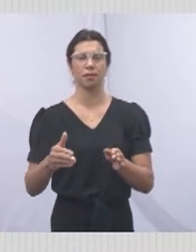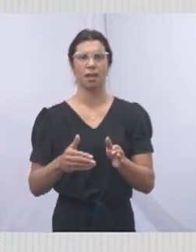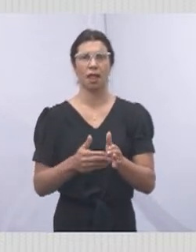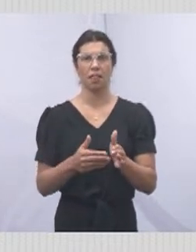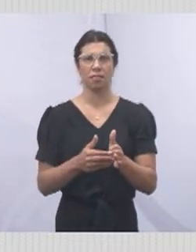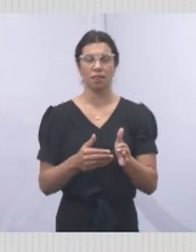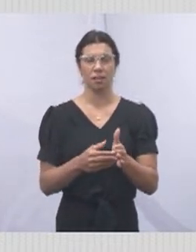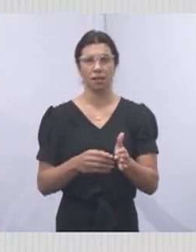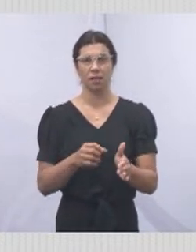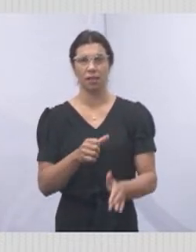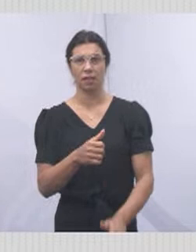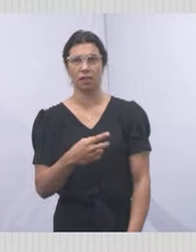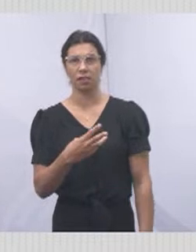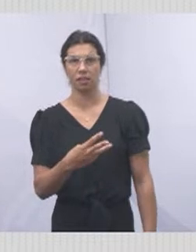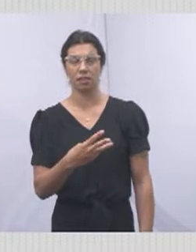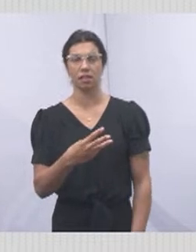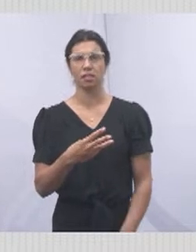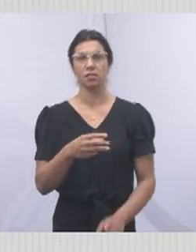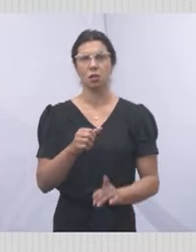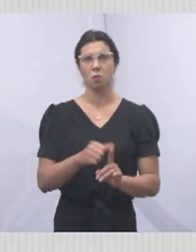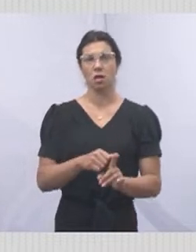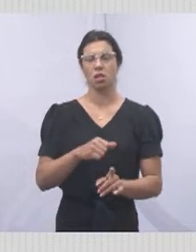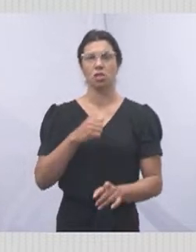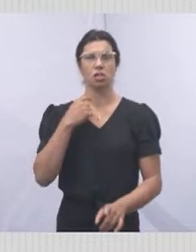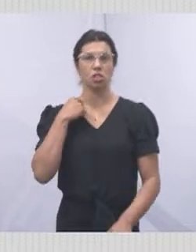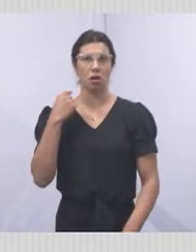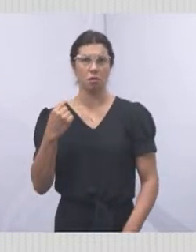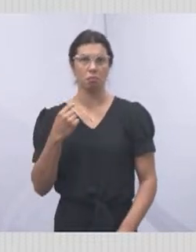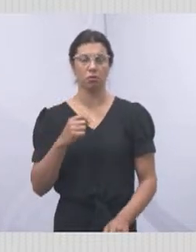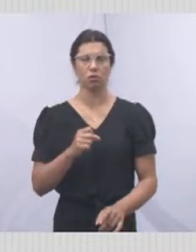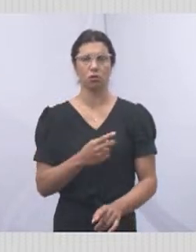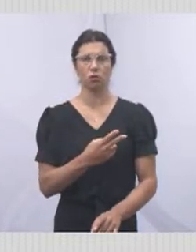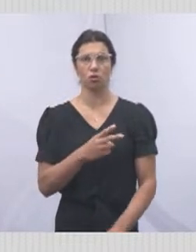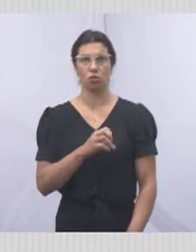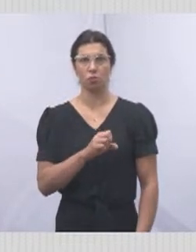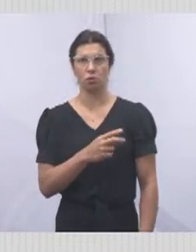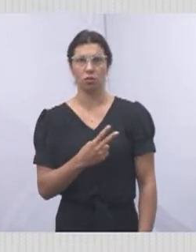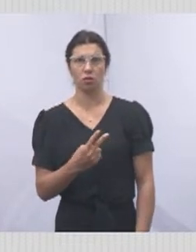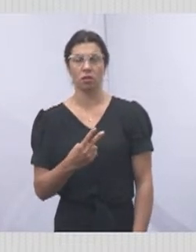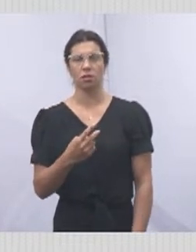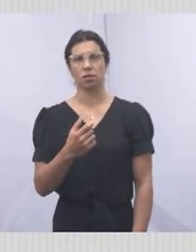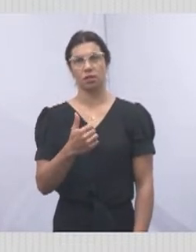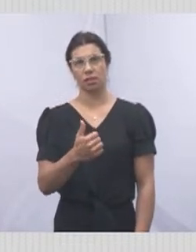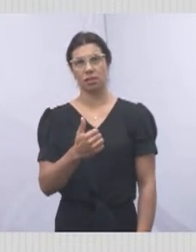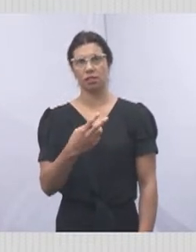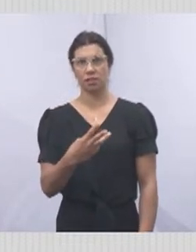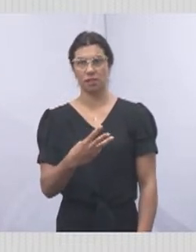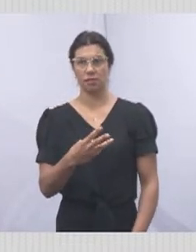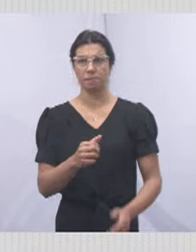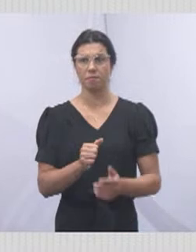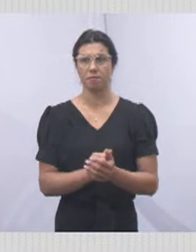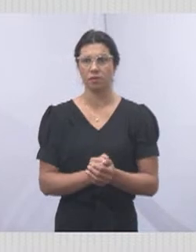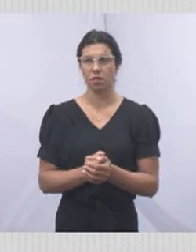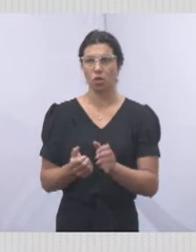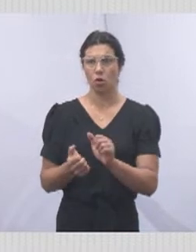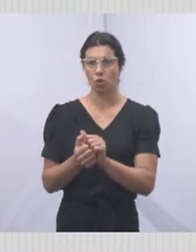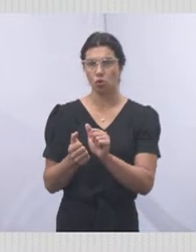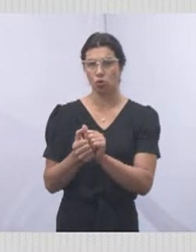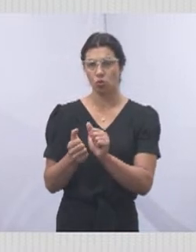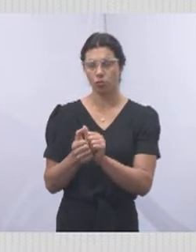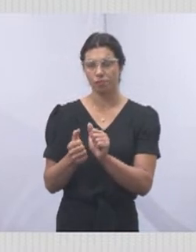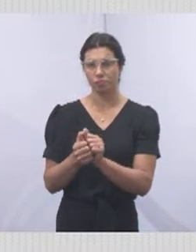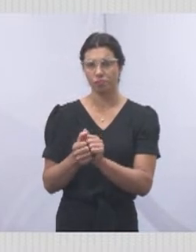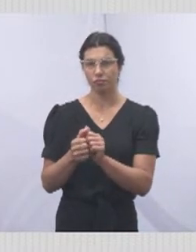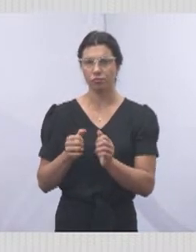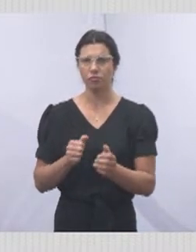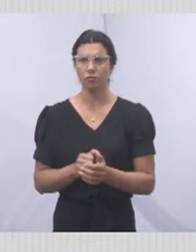13 de abril de 2013. Nas profundas raízes de Sabaúna, junto a Maria Rainha